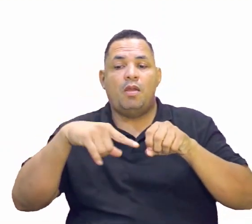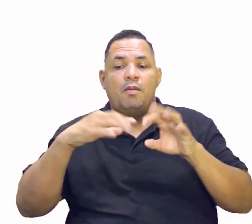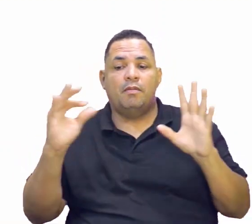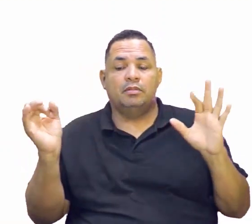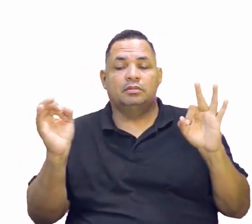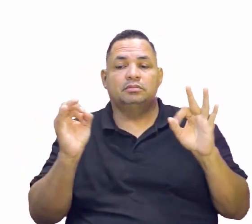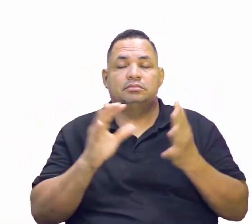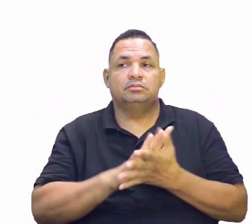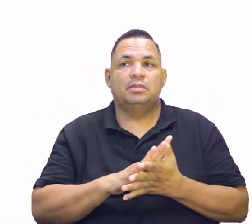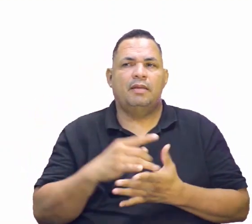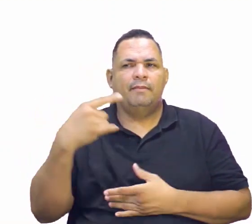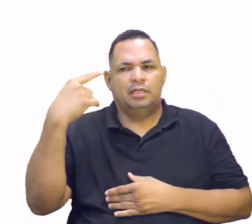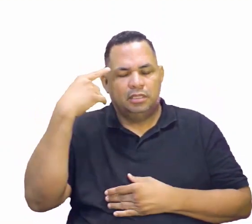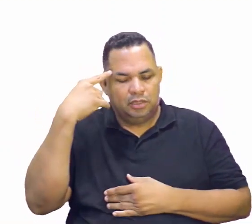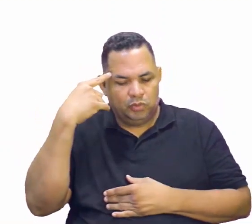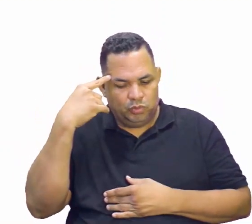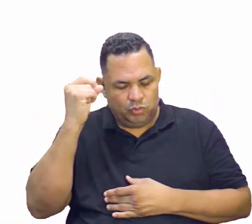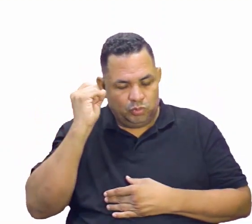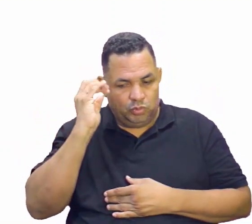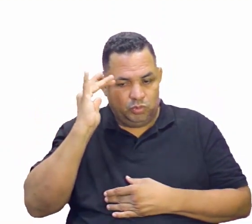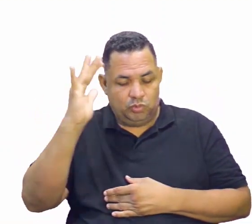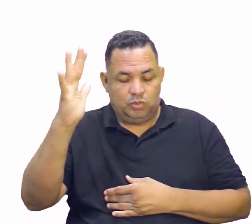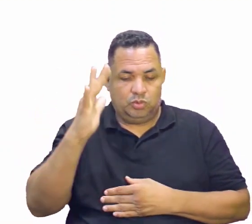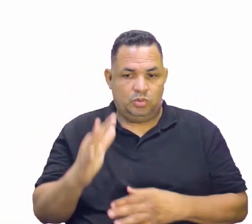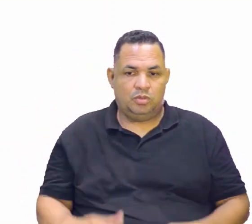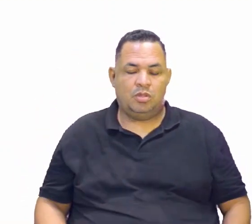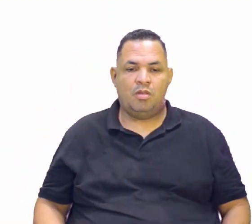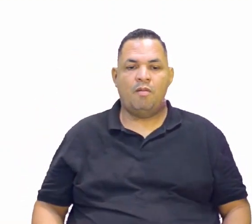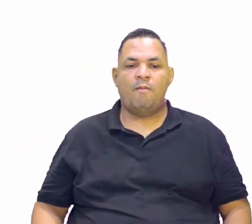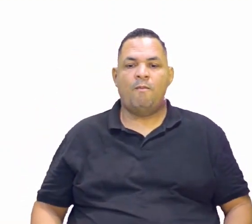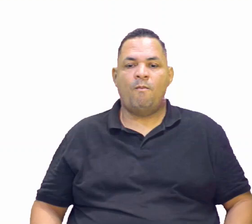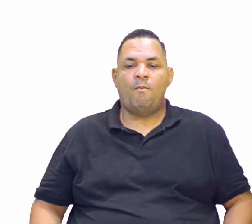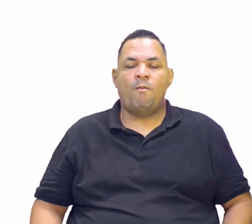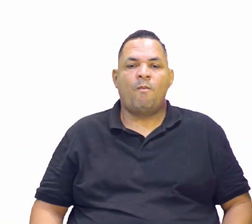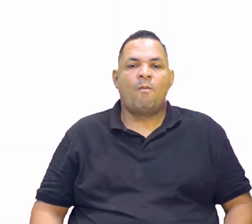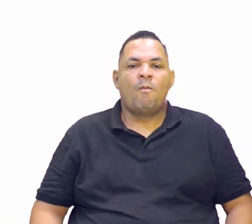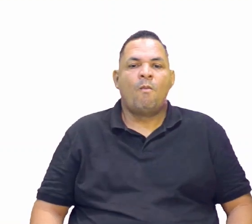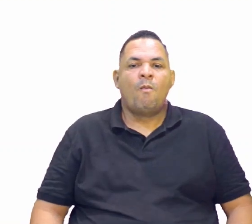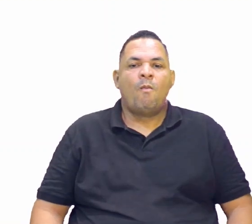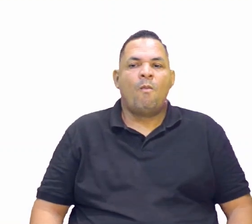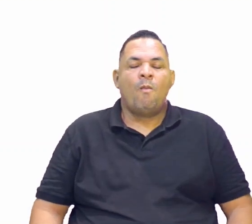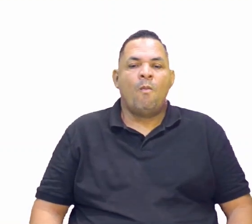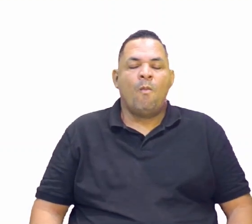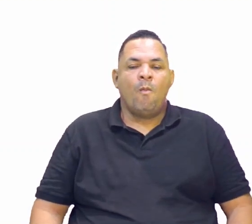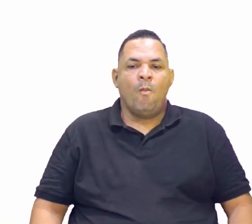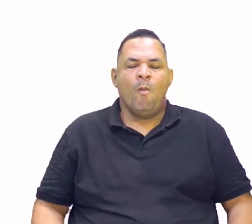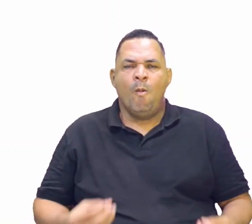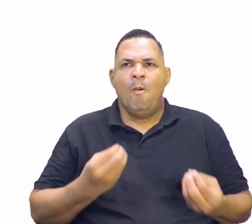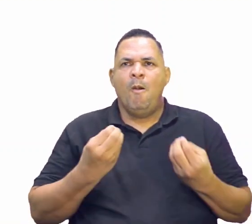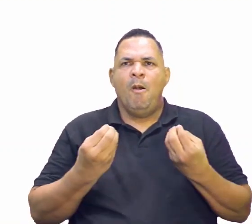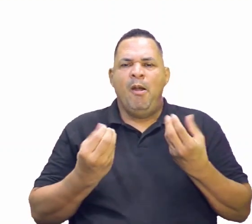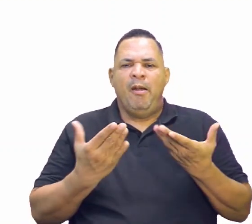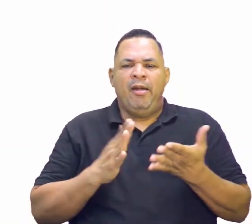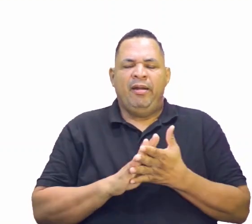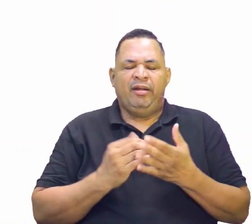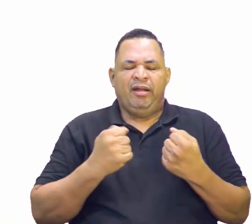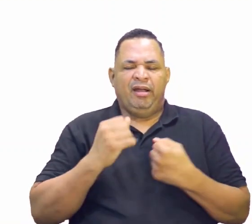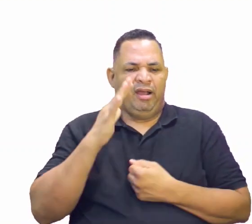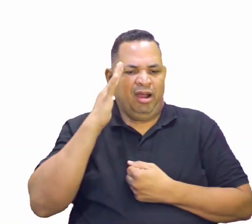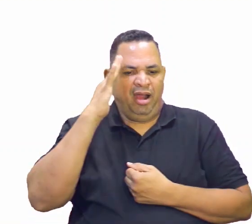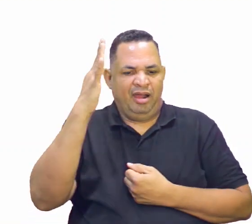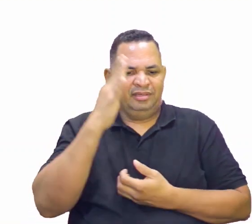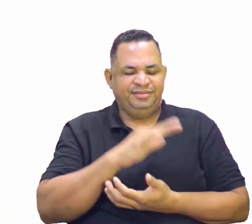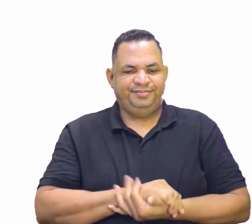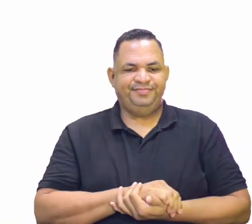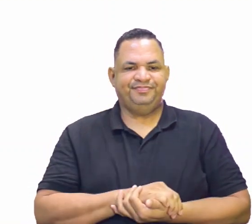Pronto, que está mexendo com o teu psicológico, com a tua imaginação. Tem coisa que nada a ver, não, isso daqui não pode acontecer. Como que eu pude sonhar isso? É